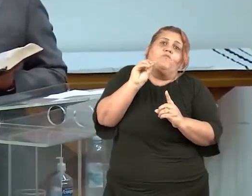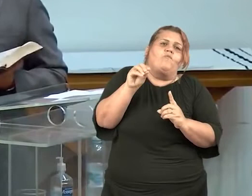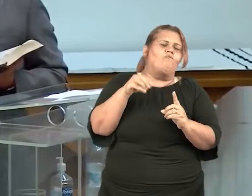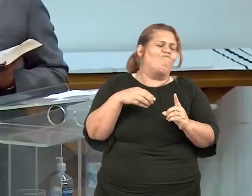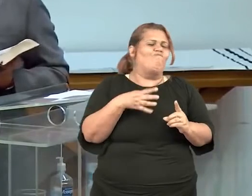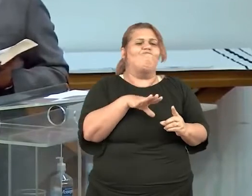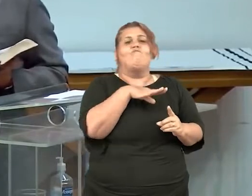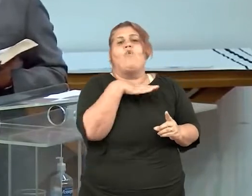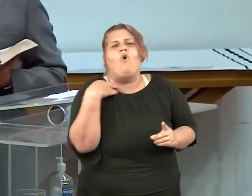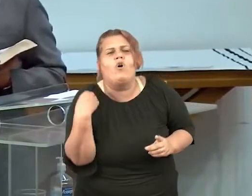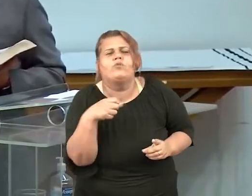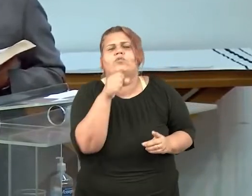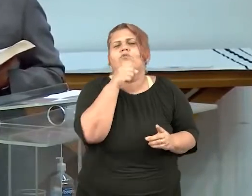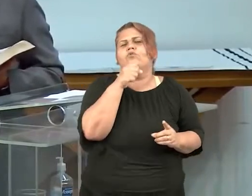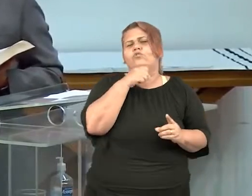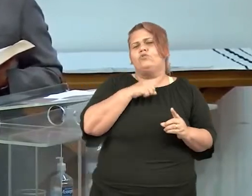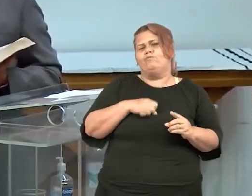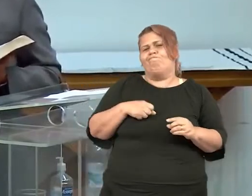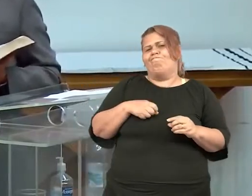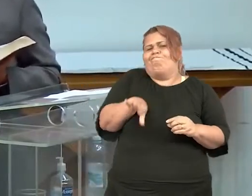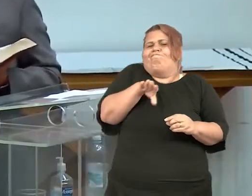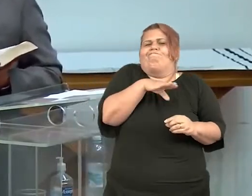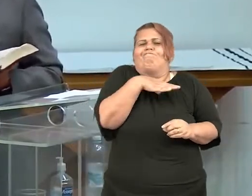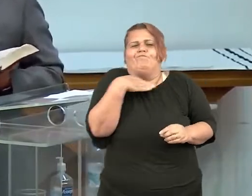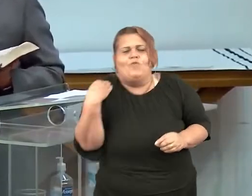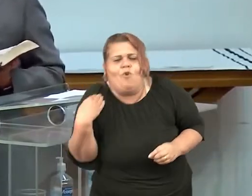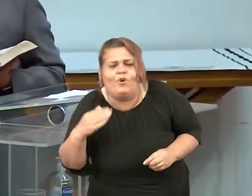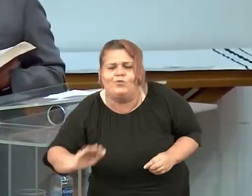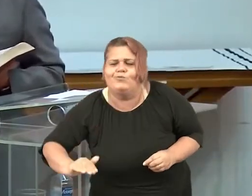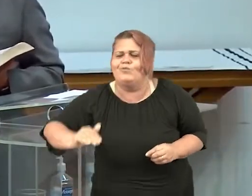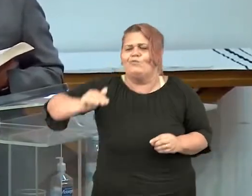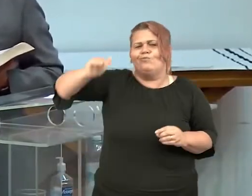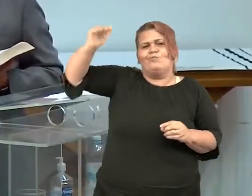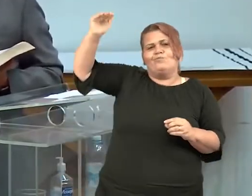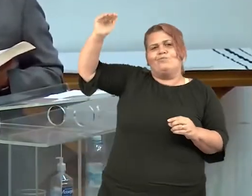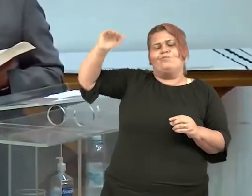Morre o idoso, morre o adulto,